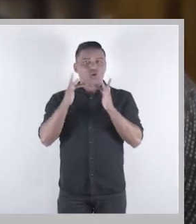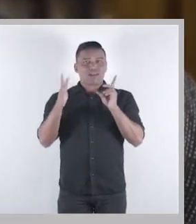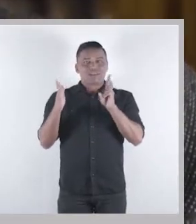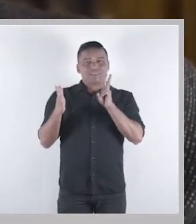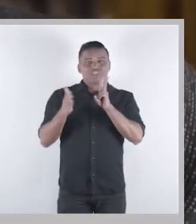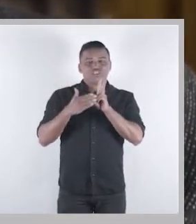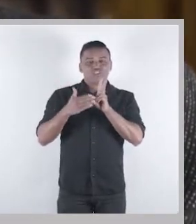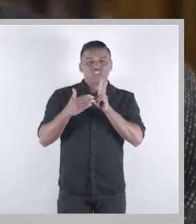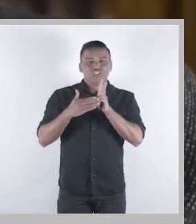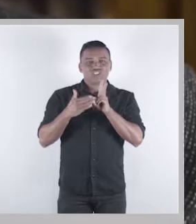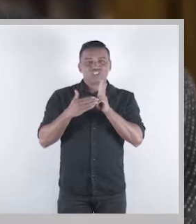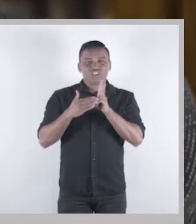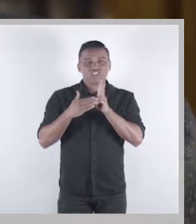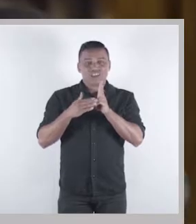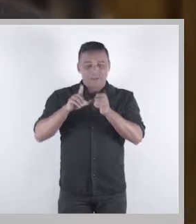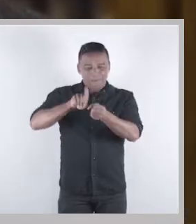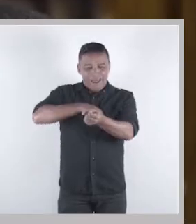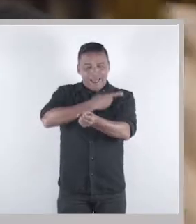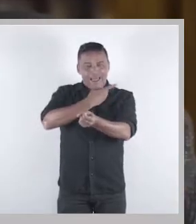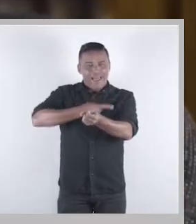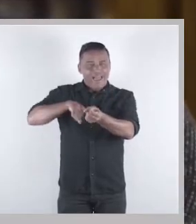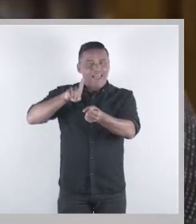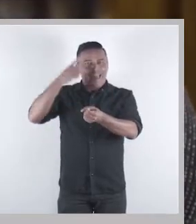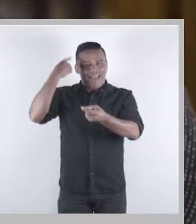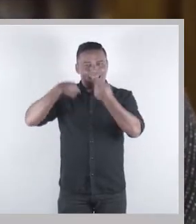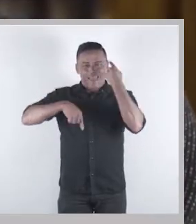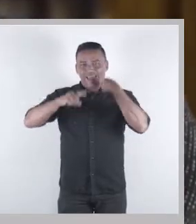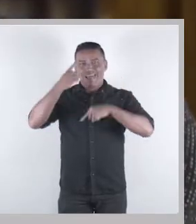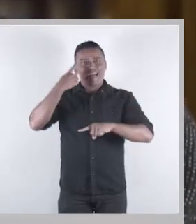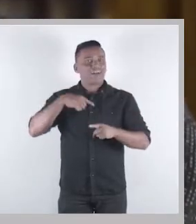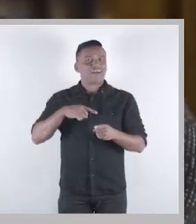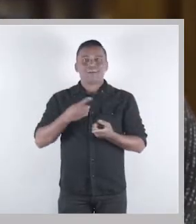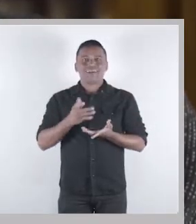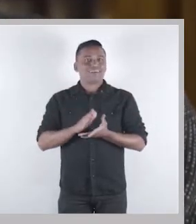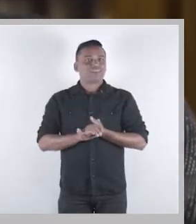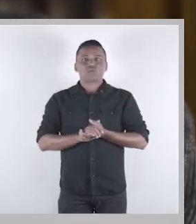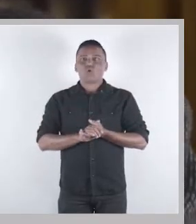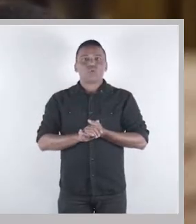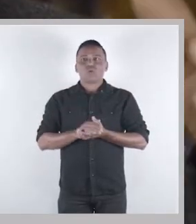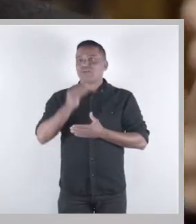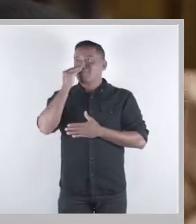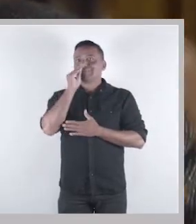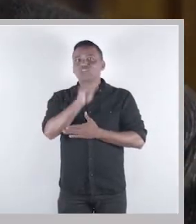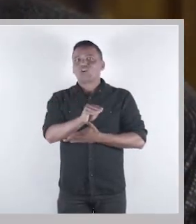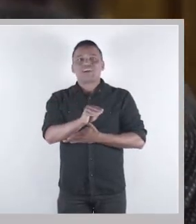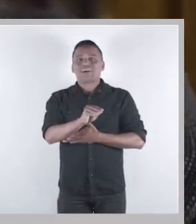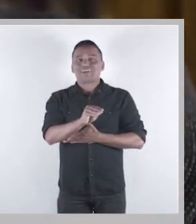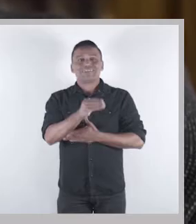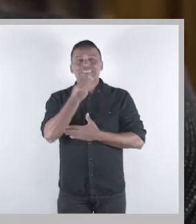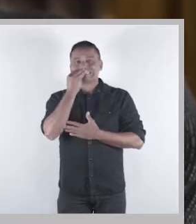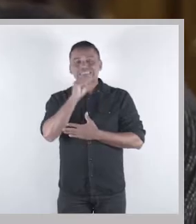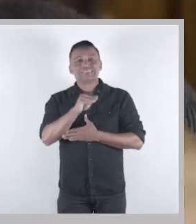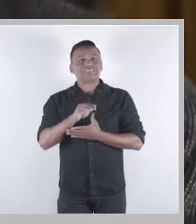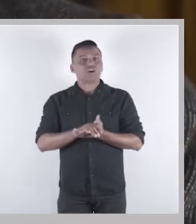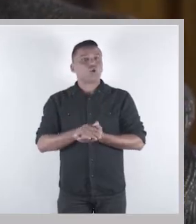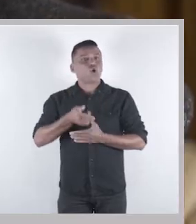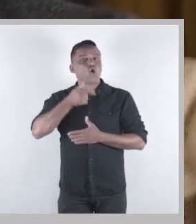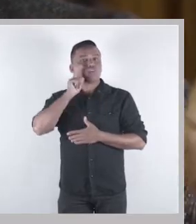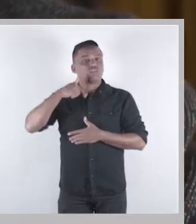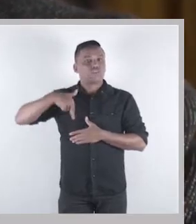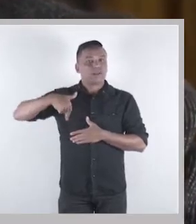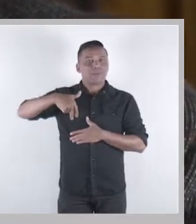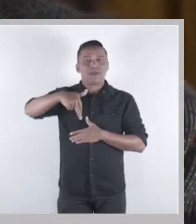cidade eu não tenho como ignorar isso por isso que me incomoda muito ontem eu fui caminhar por exemplo de um prédio que tava construindo no meu bairro